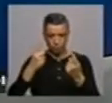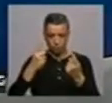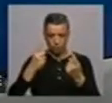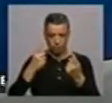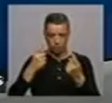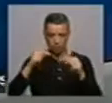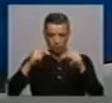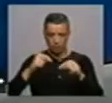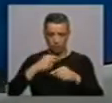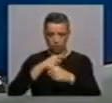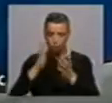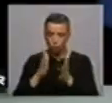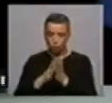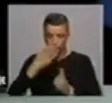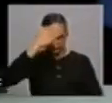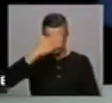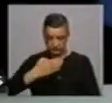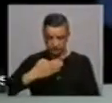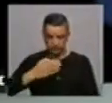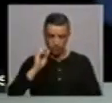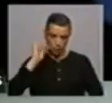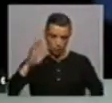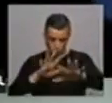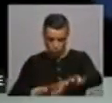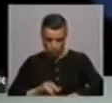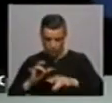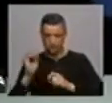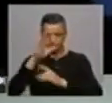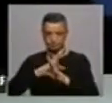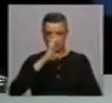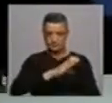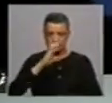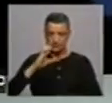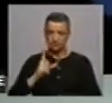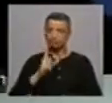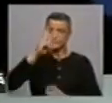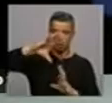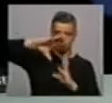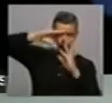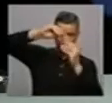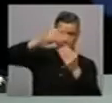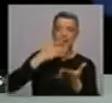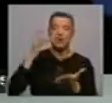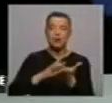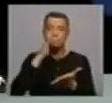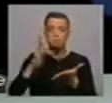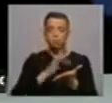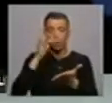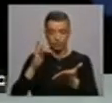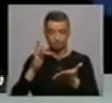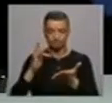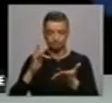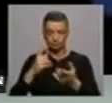verdade. Decorreu esta semana o maior congresso europeu de astronomia e ciências espaciais em Liverpool e é a altura